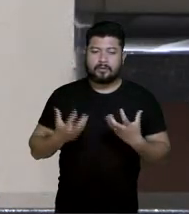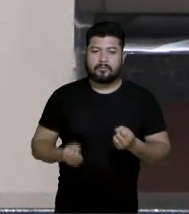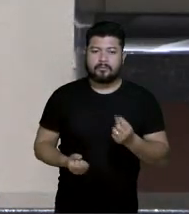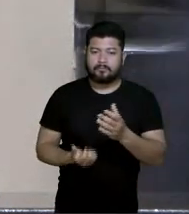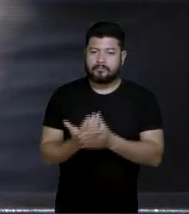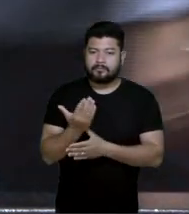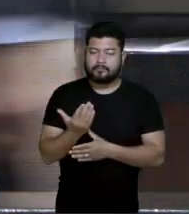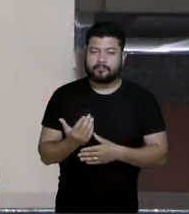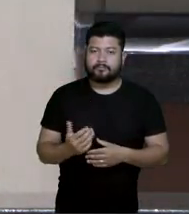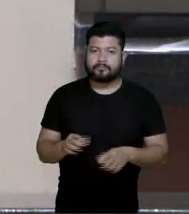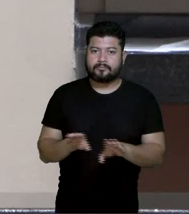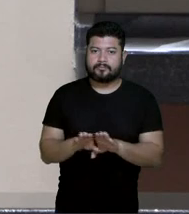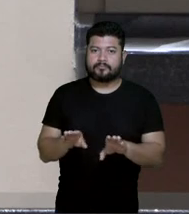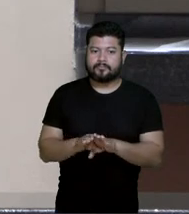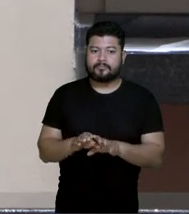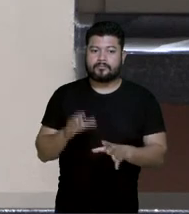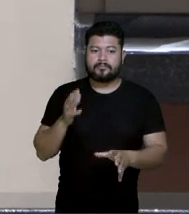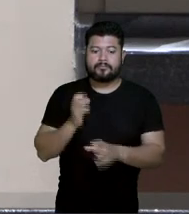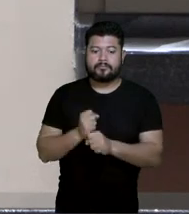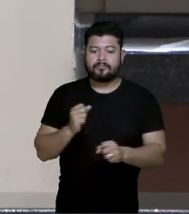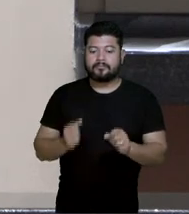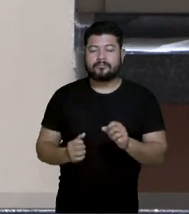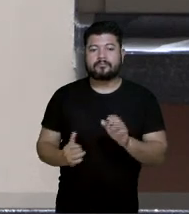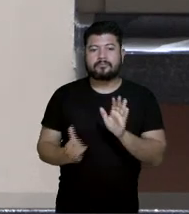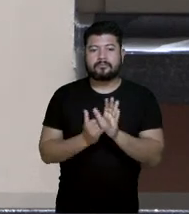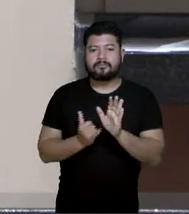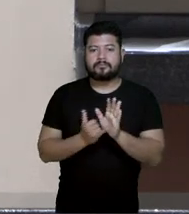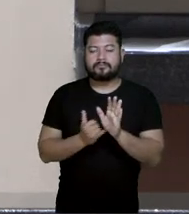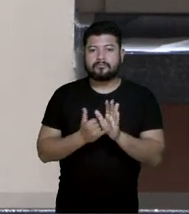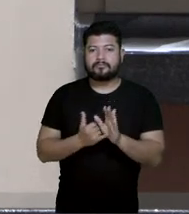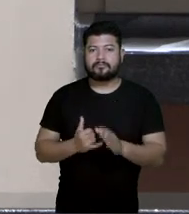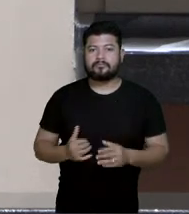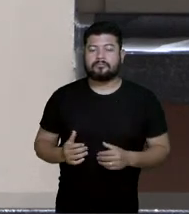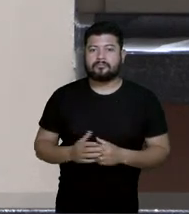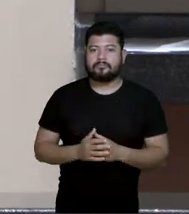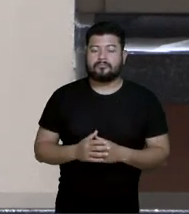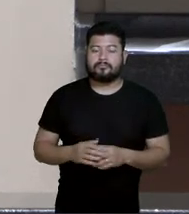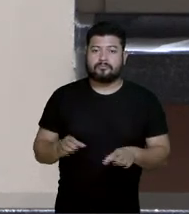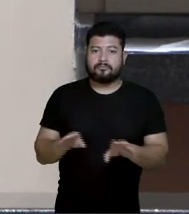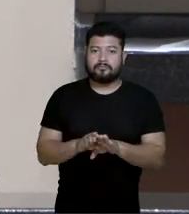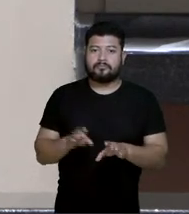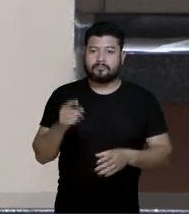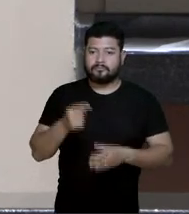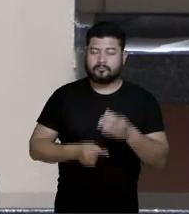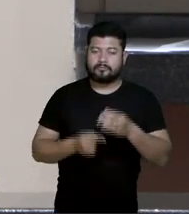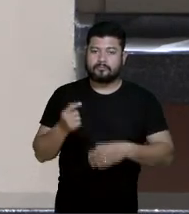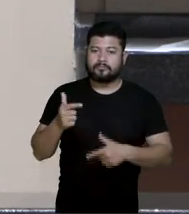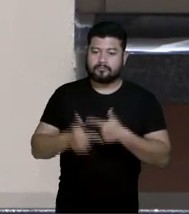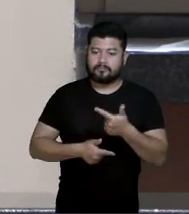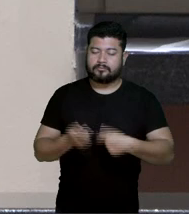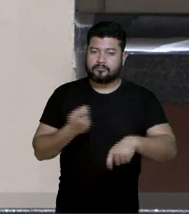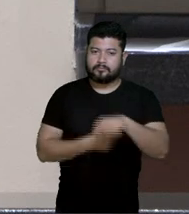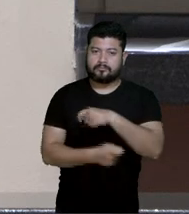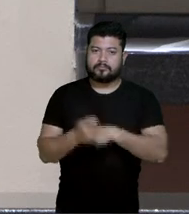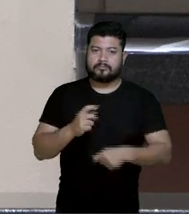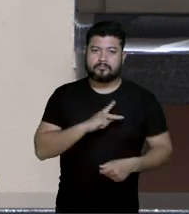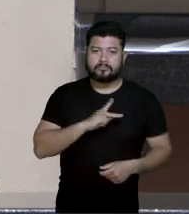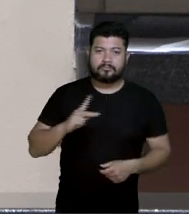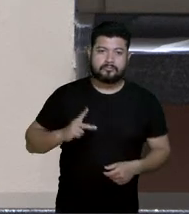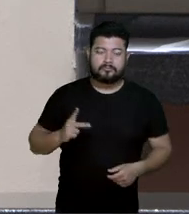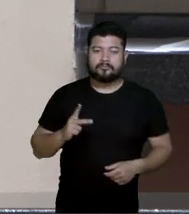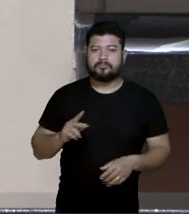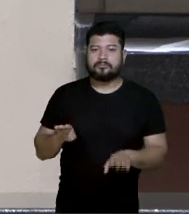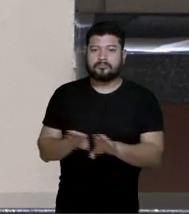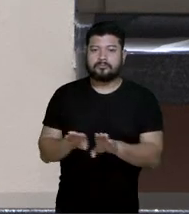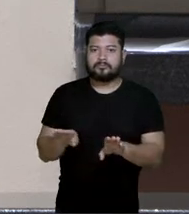Parecer favorável da Comissão de Finanças e Tributação. Relator, deputado Lucas Neves. Comissão de Trabalho, Administração e Serviço Público. Relatoria, deputado Vonney Weber.